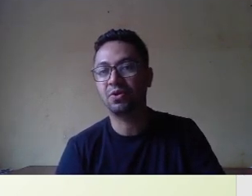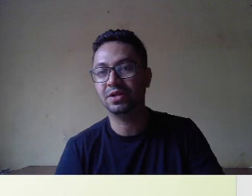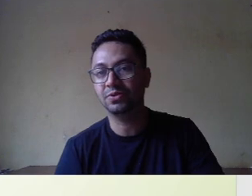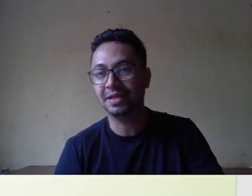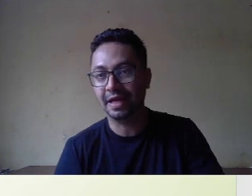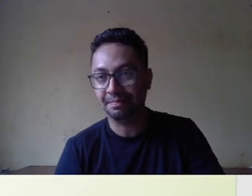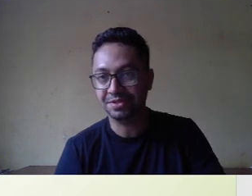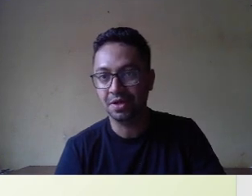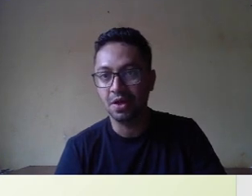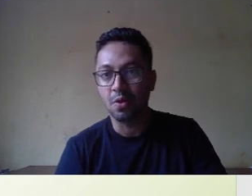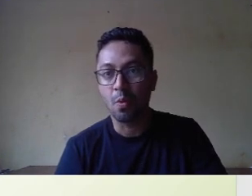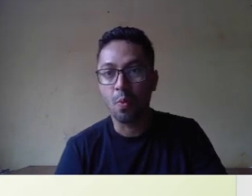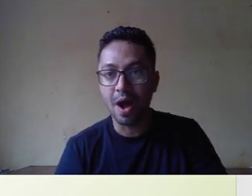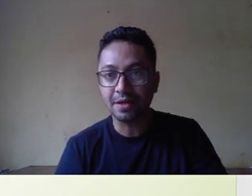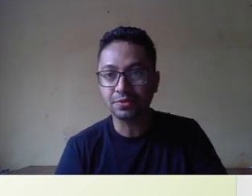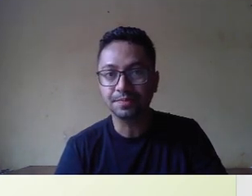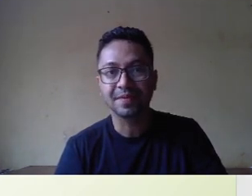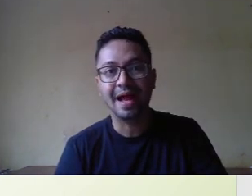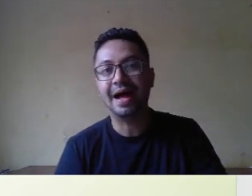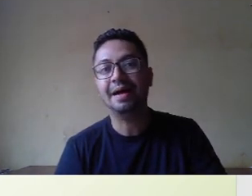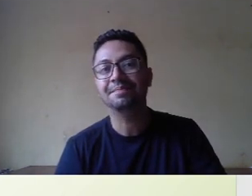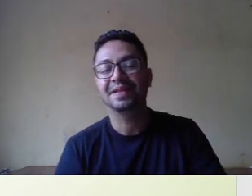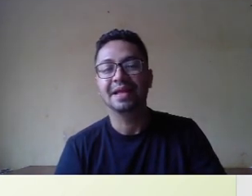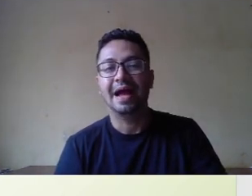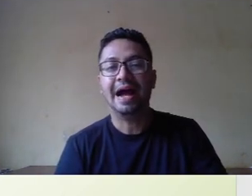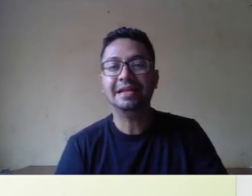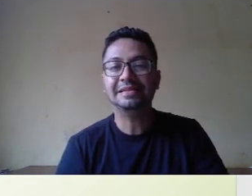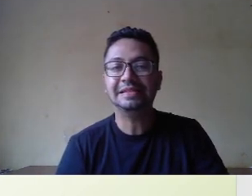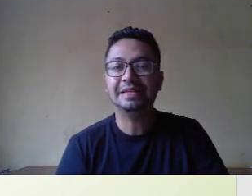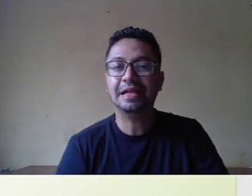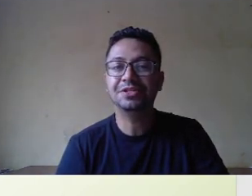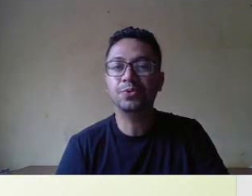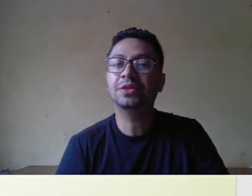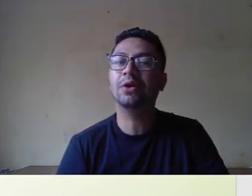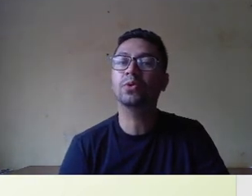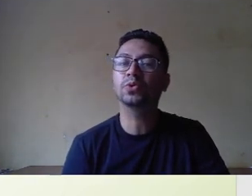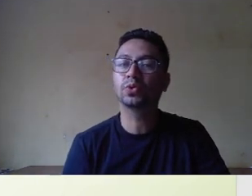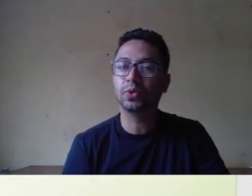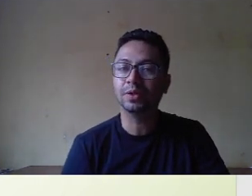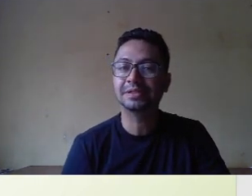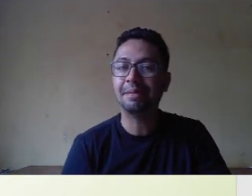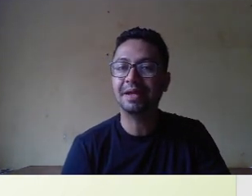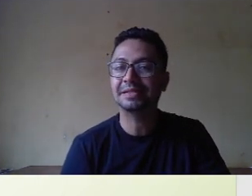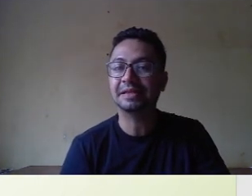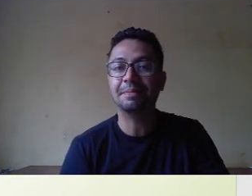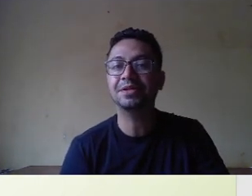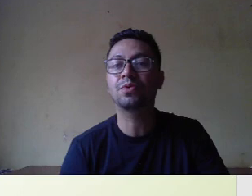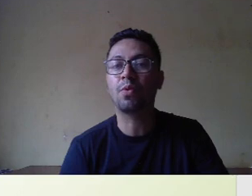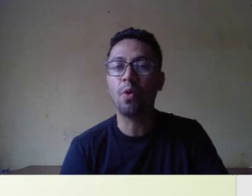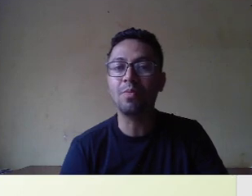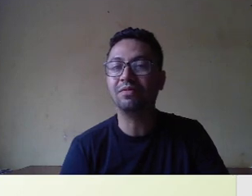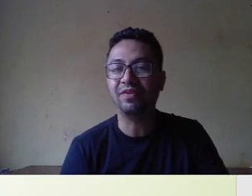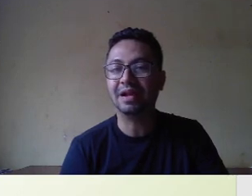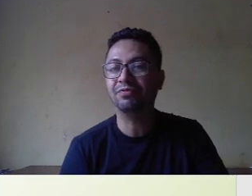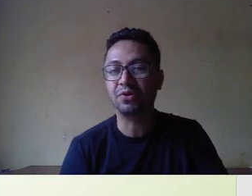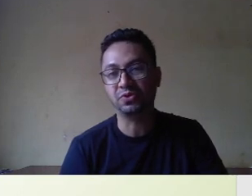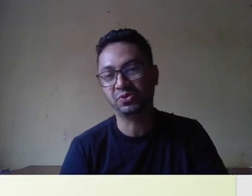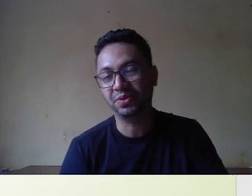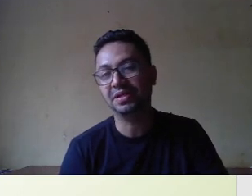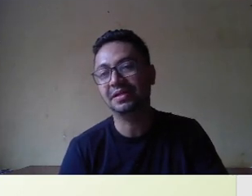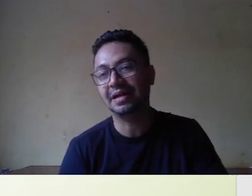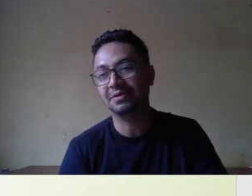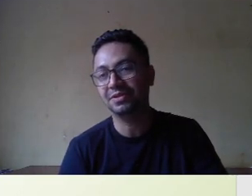ser a escolha do intérprete quando há a necessidade de um interlocutor saber exatamente como a fala